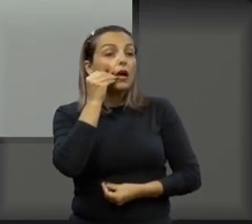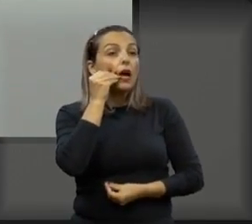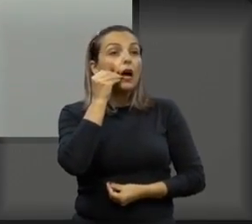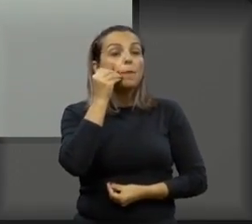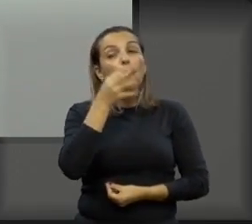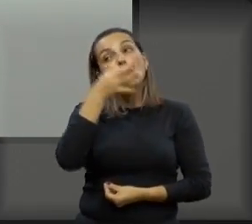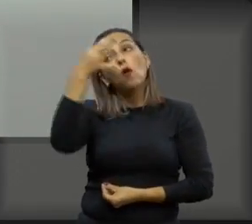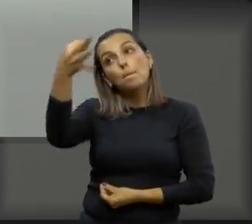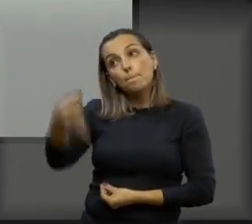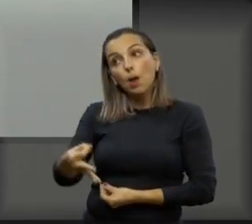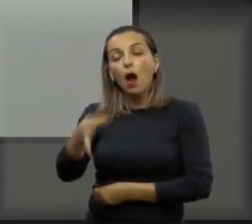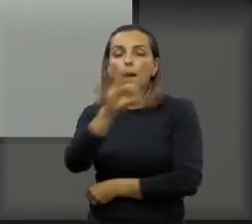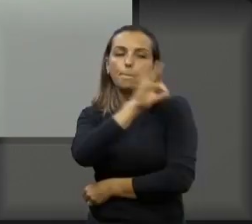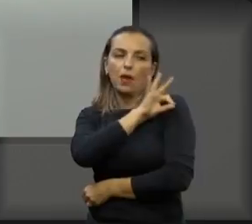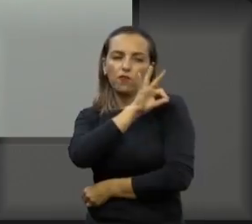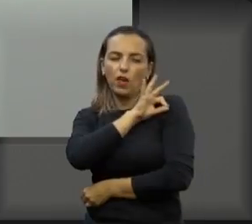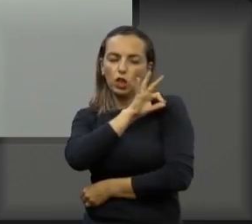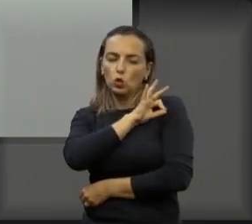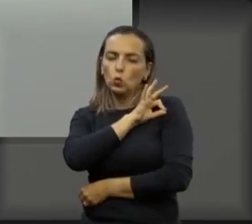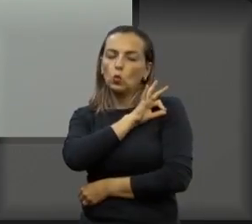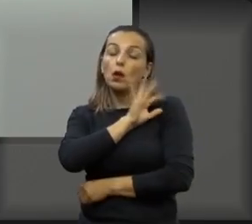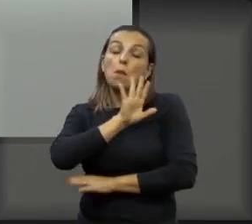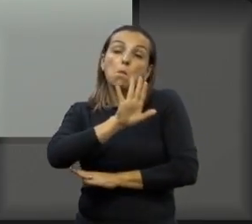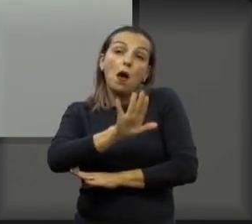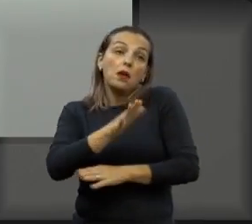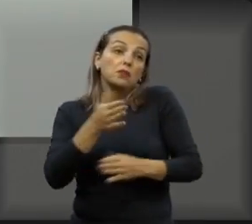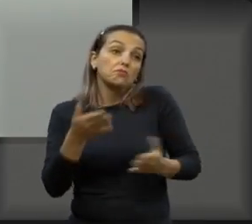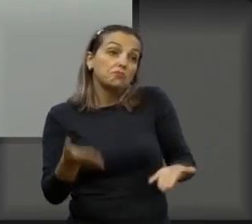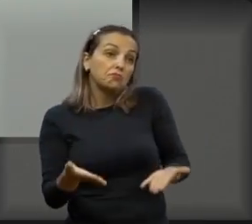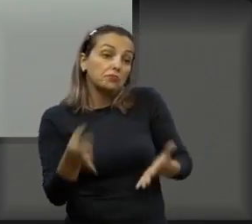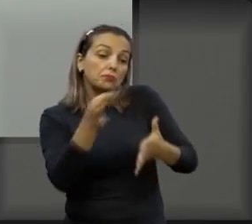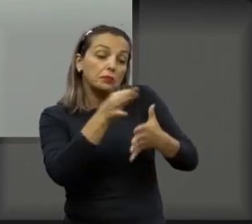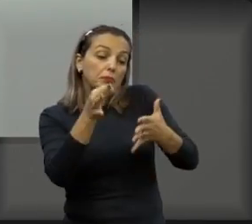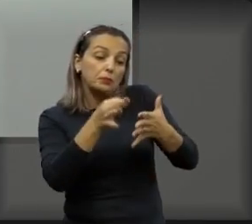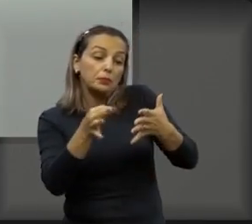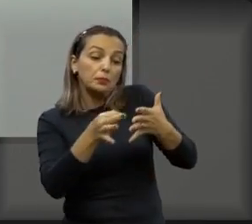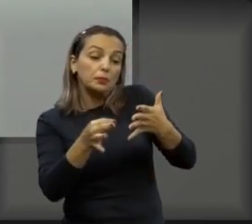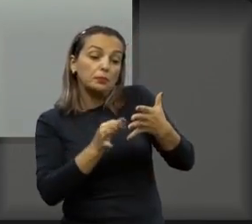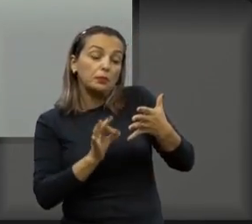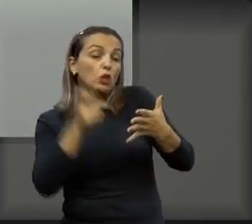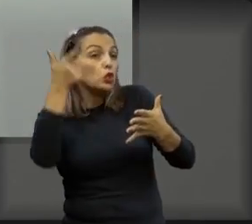não, a gente passa para a prefeitura. Mas, enfim, não dá para se conseguir tudo.